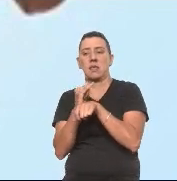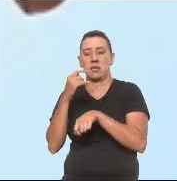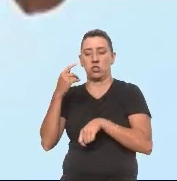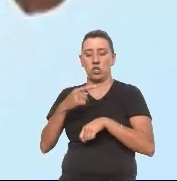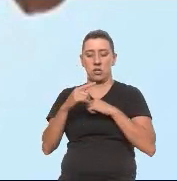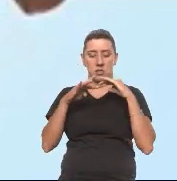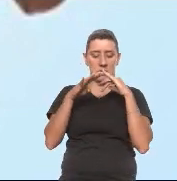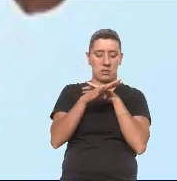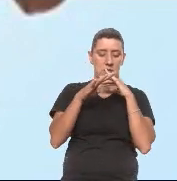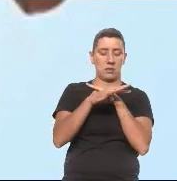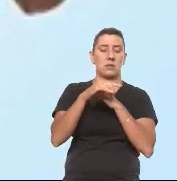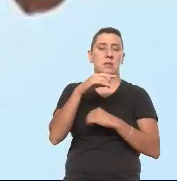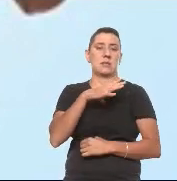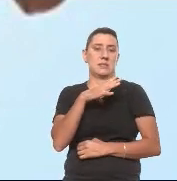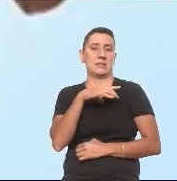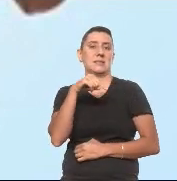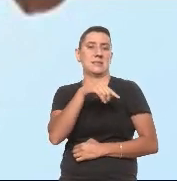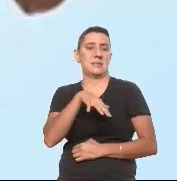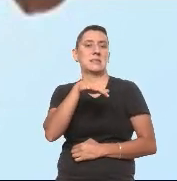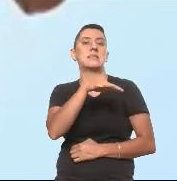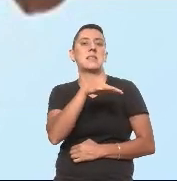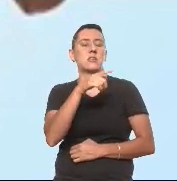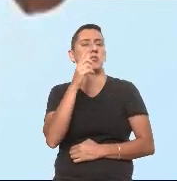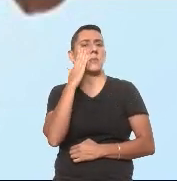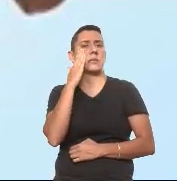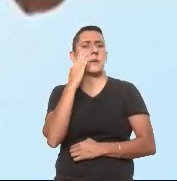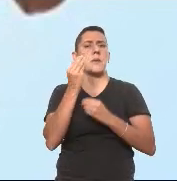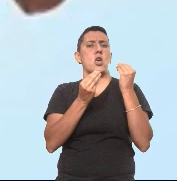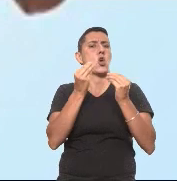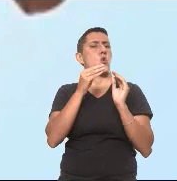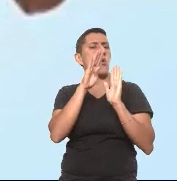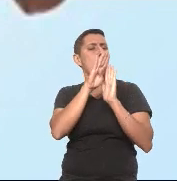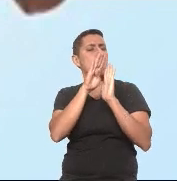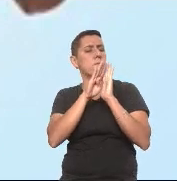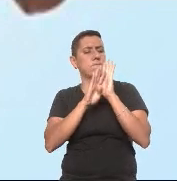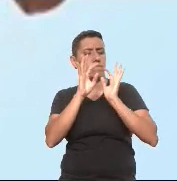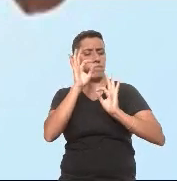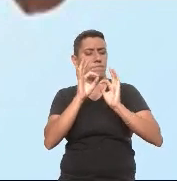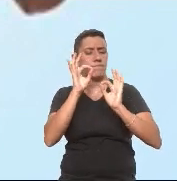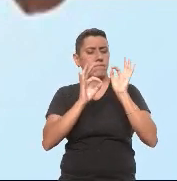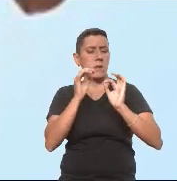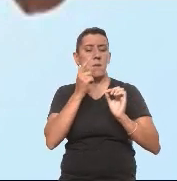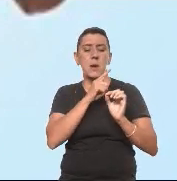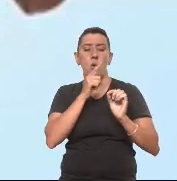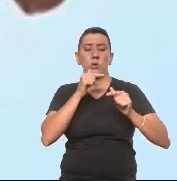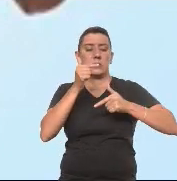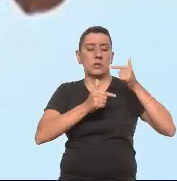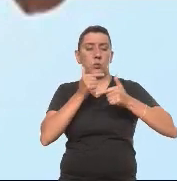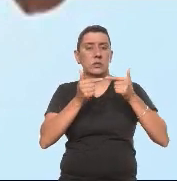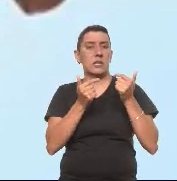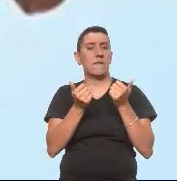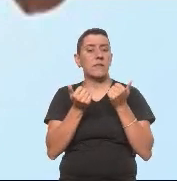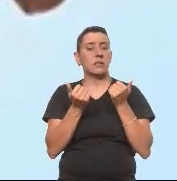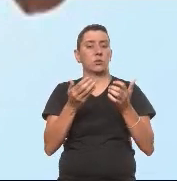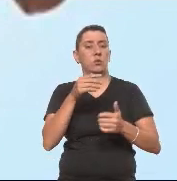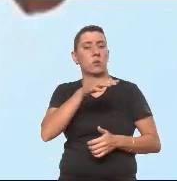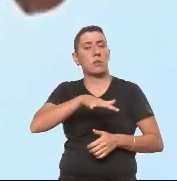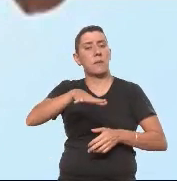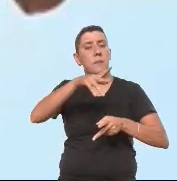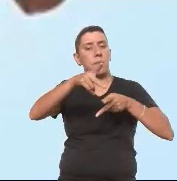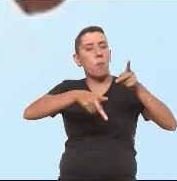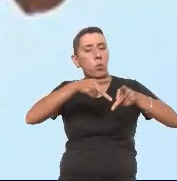Ana muito mais na parte de que forma que eu vou montar processos para suprir os serviços de uma população ou de